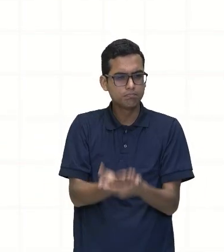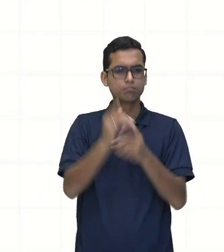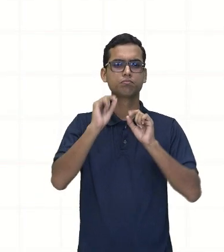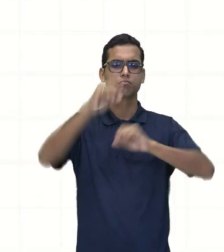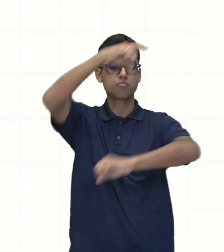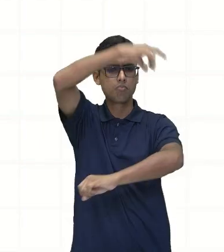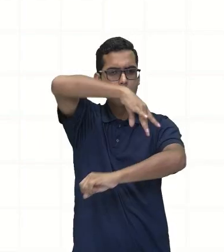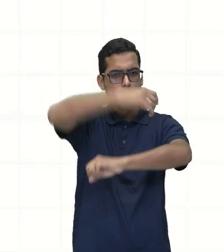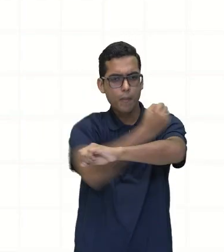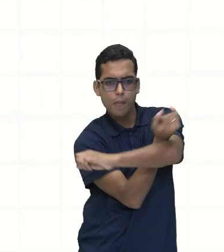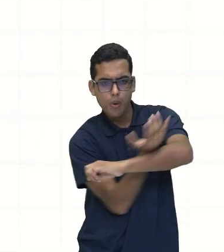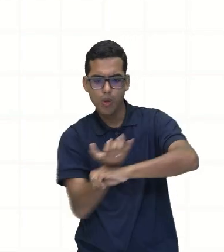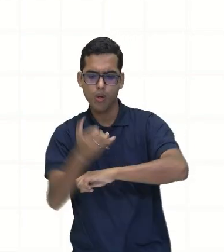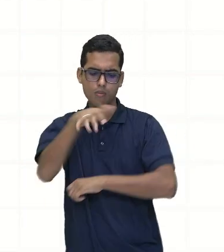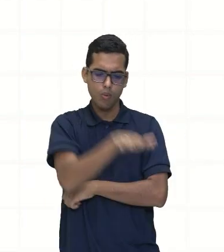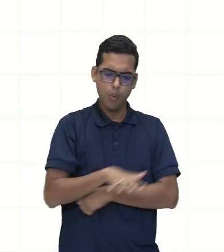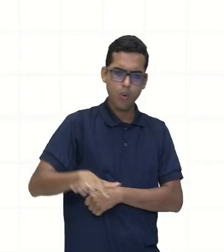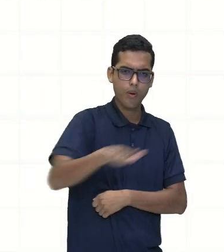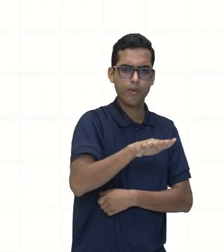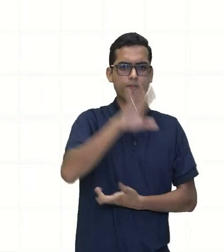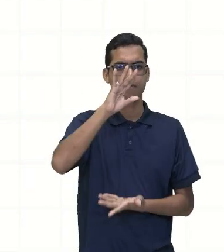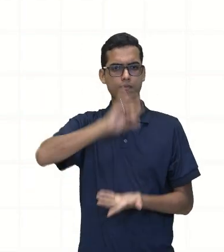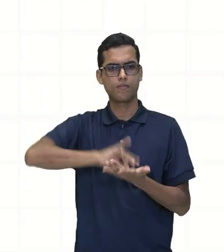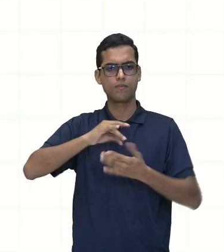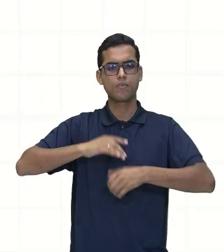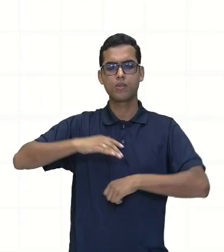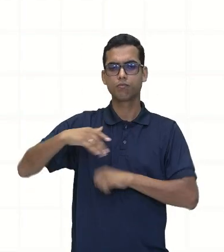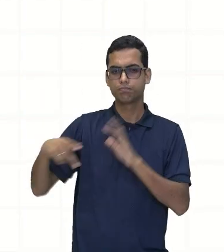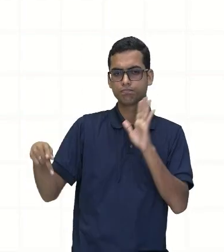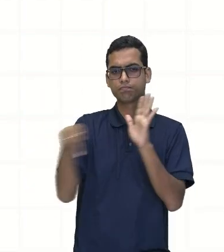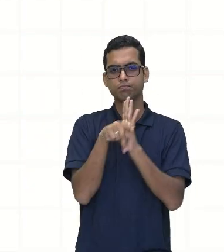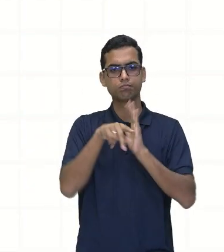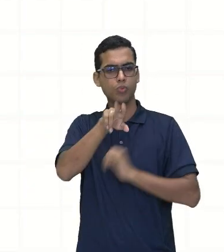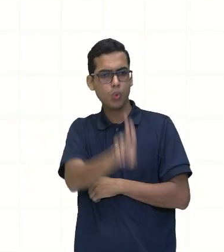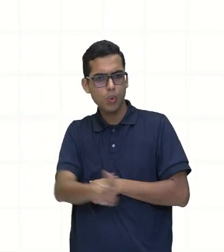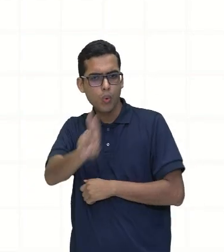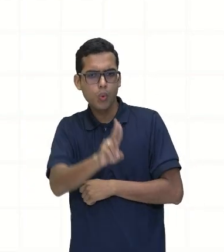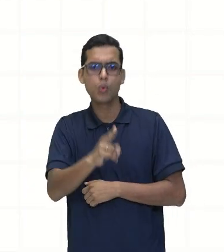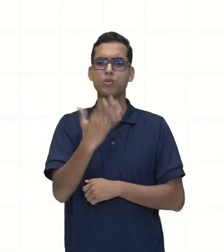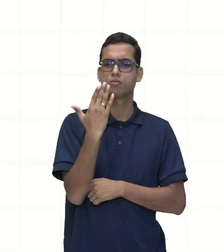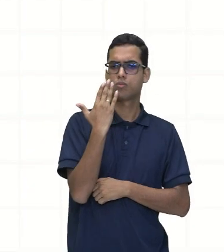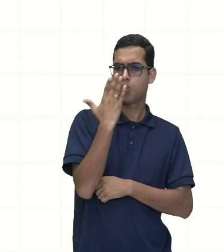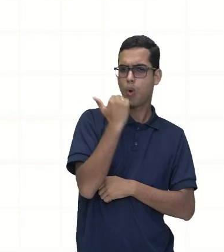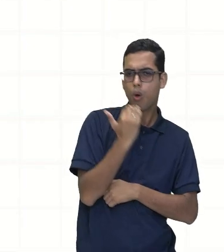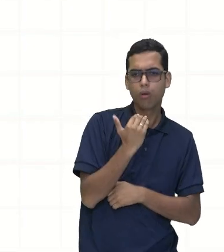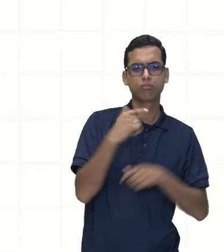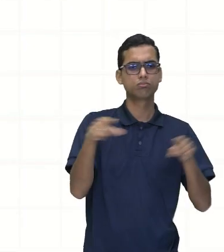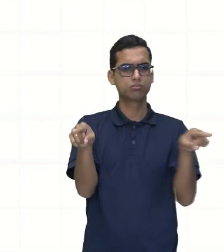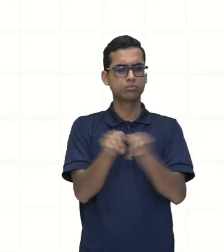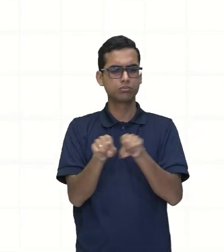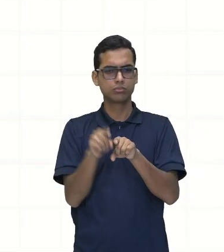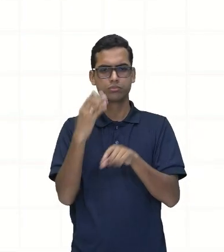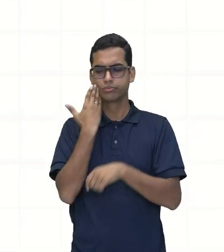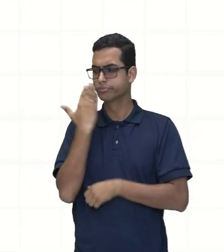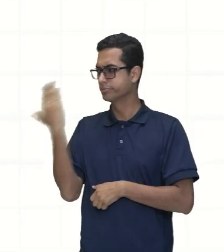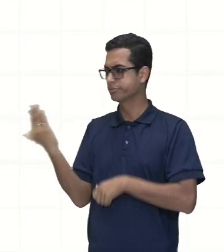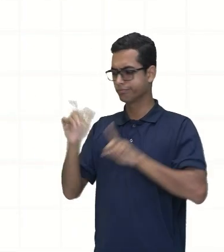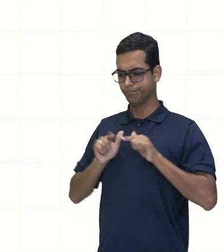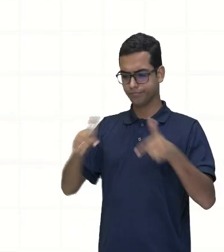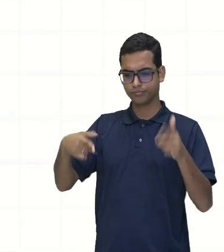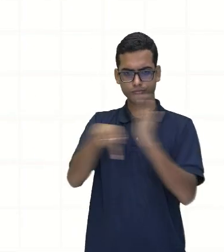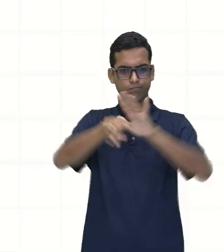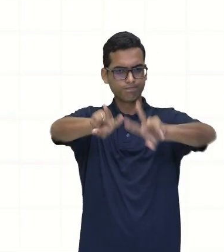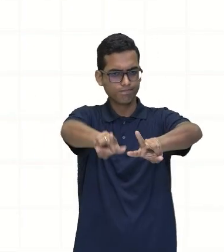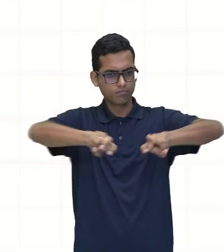cultivam pequenas áreas para seu próprio consumo, né, então é justamente aqui essa atividade de